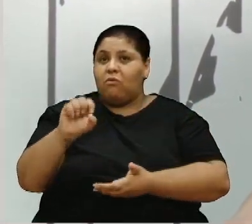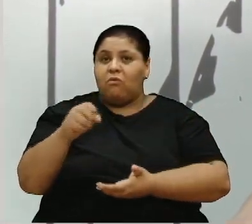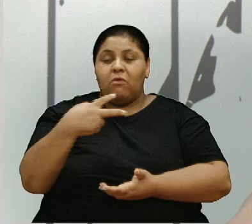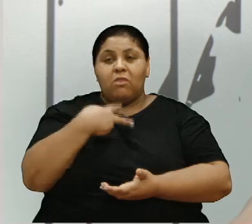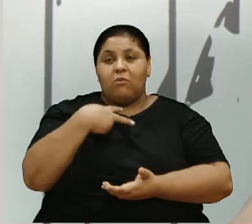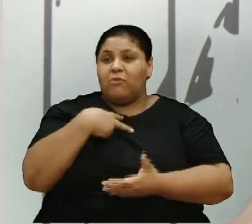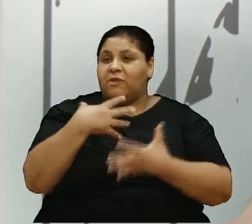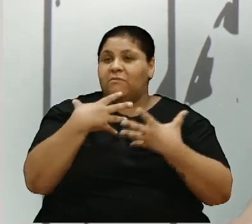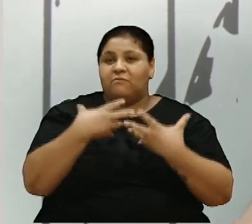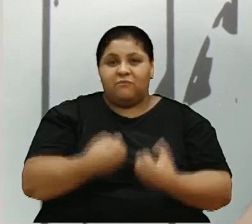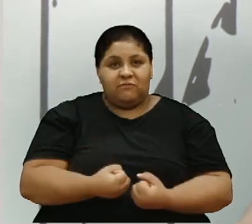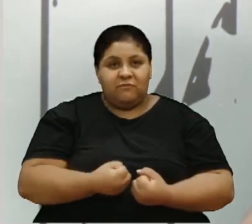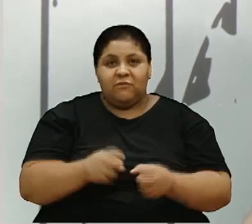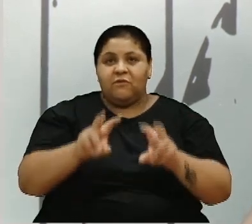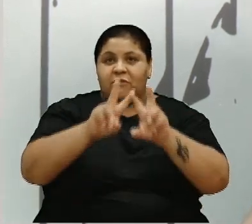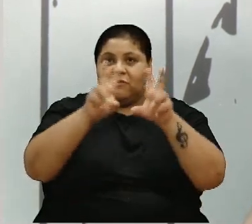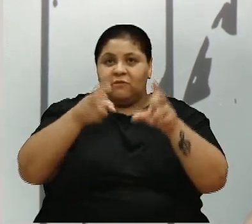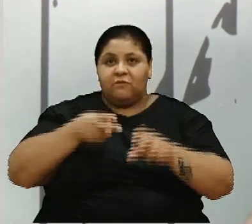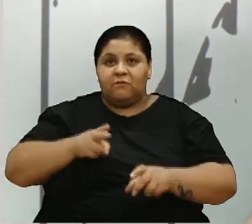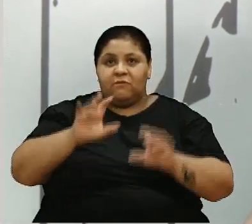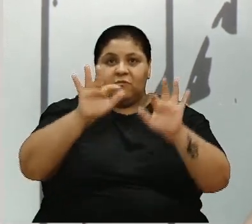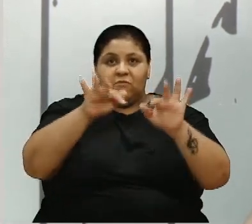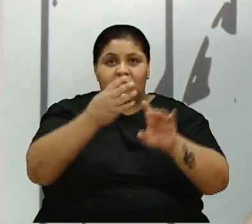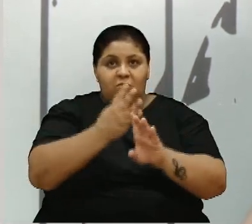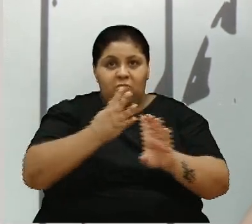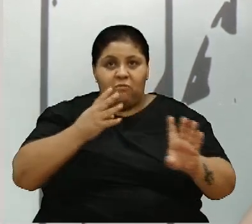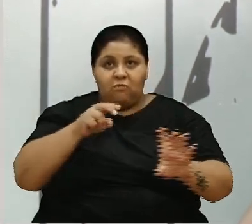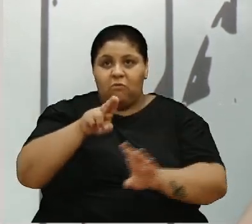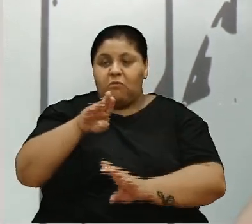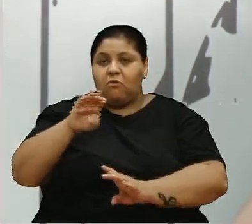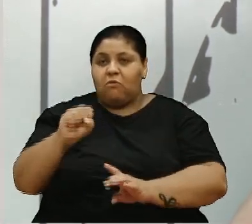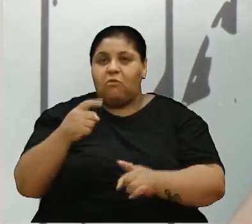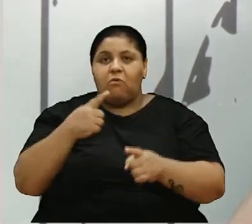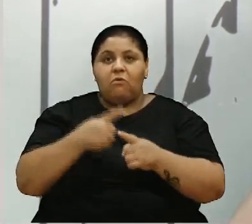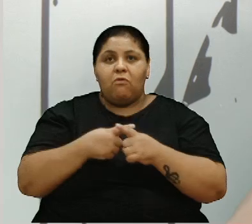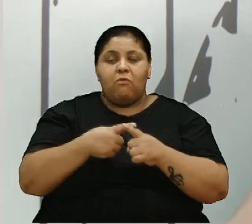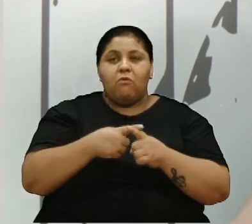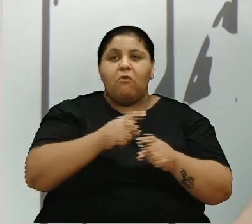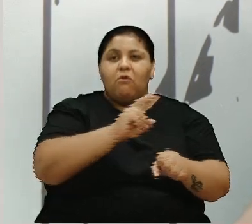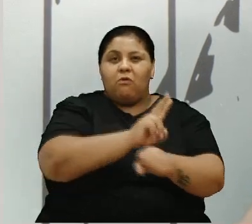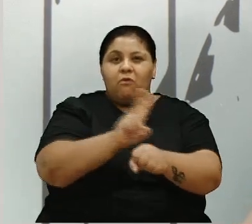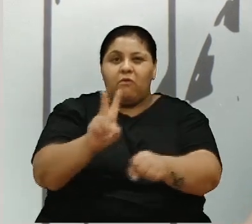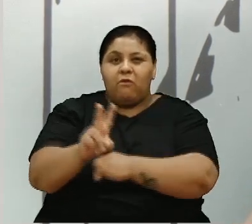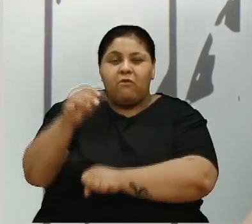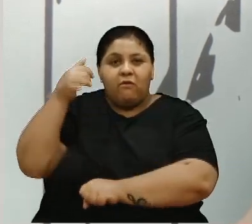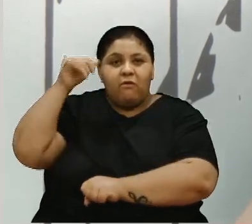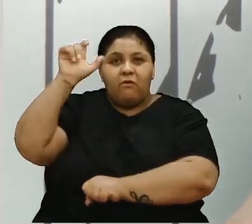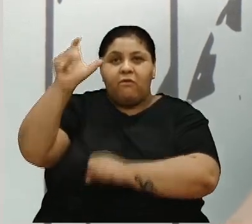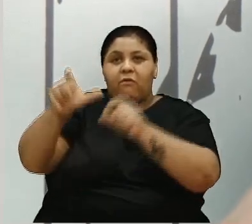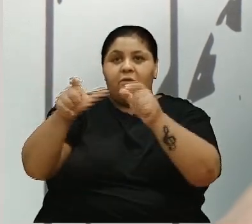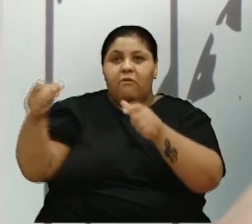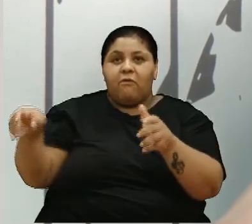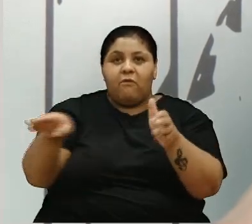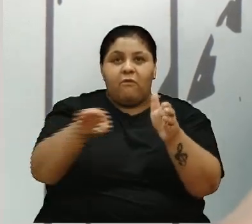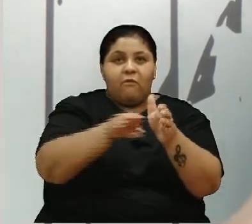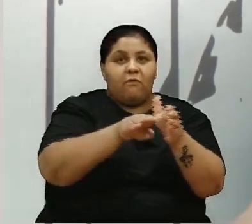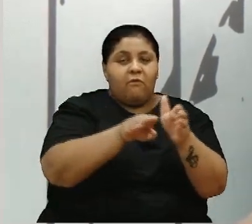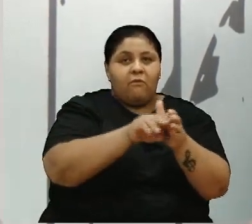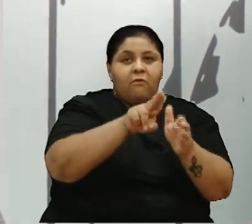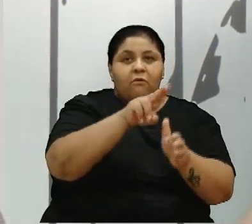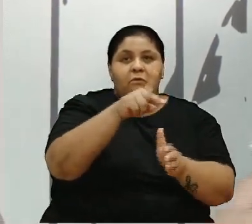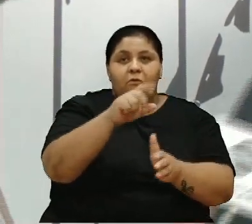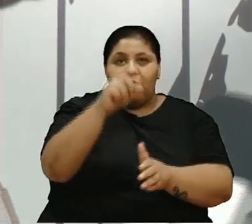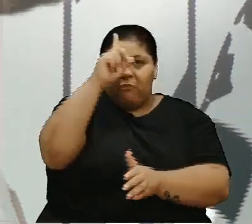isso. Então uma pauta nossa vai ser sim o fim da fila nas UBSs, porque prevenindo a gente vai evitar que as pessoas cheguem nas UPAs, nos hospitais